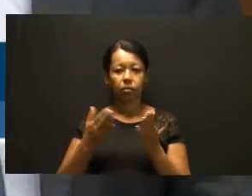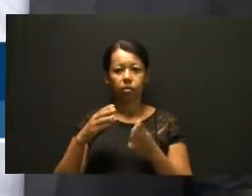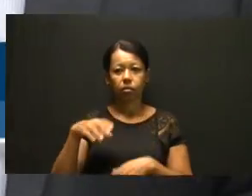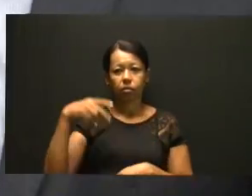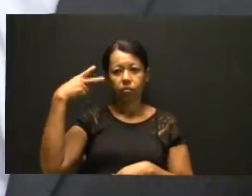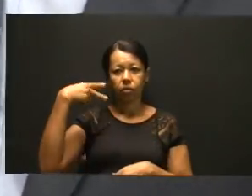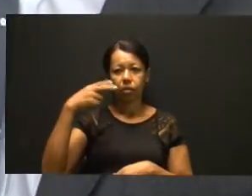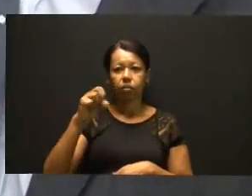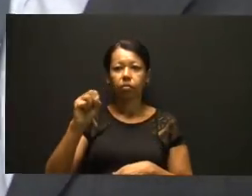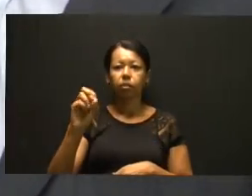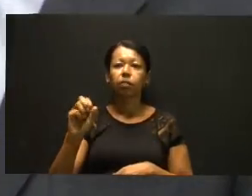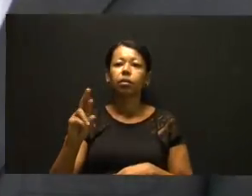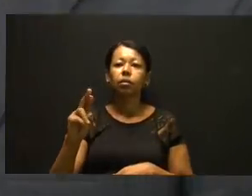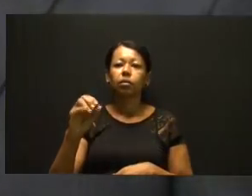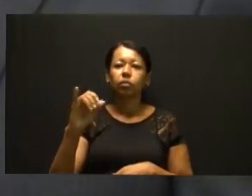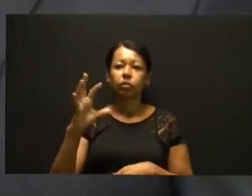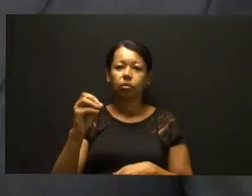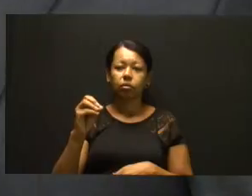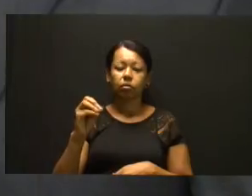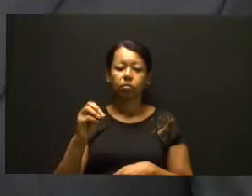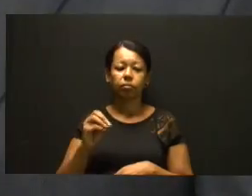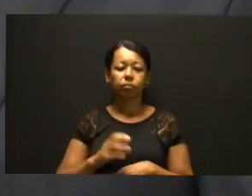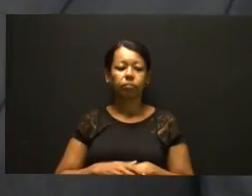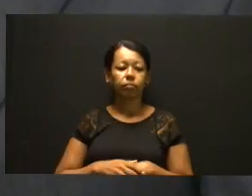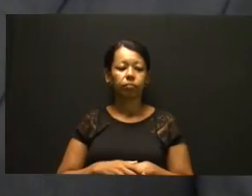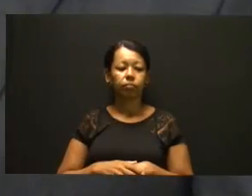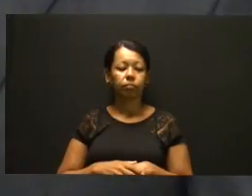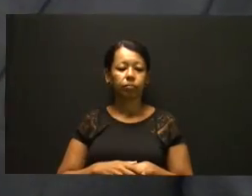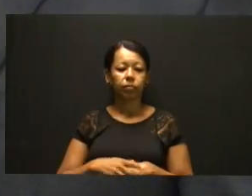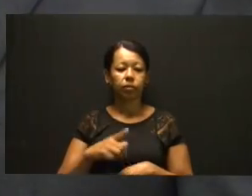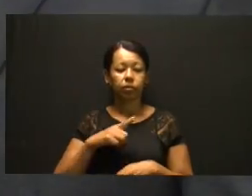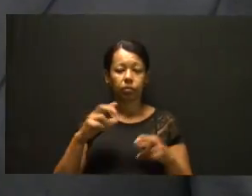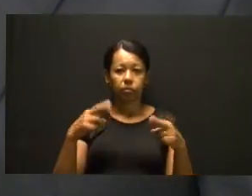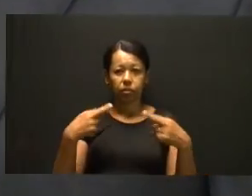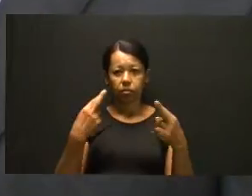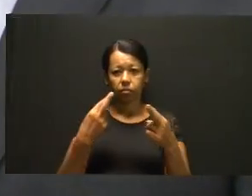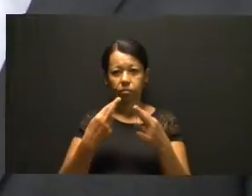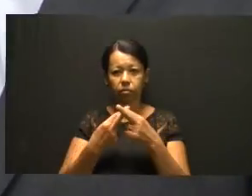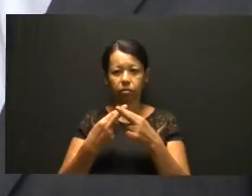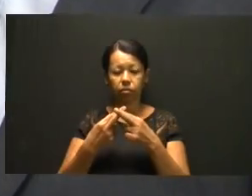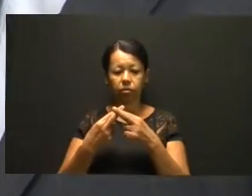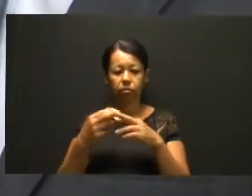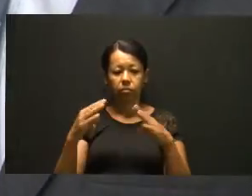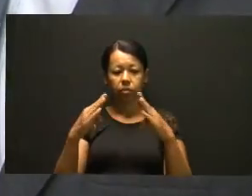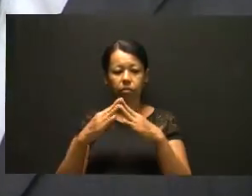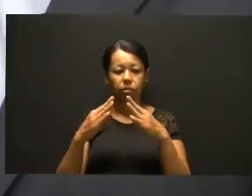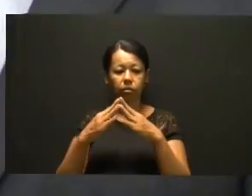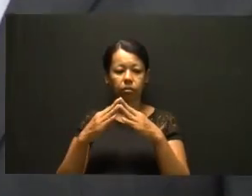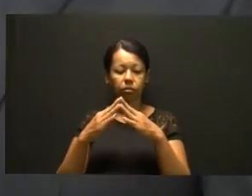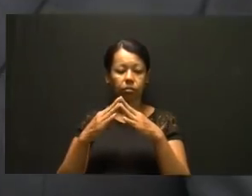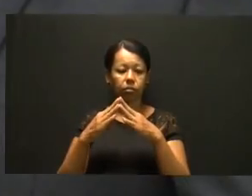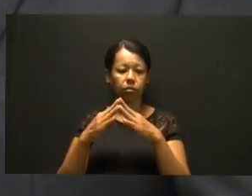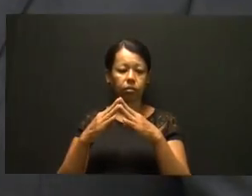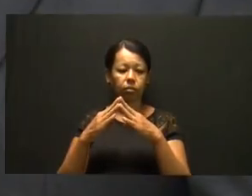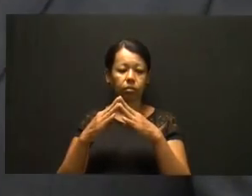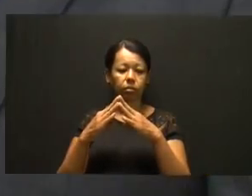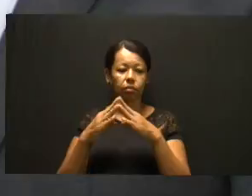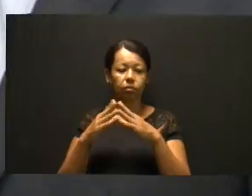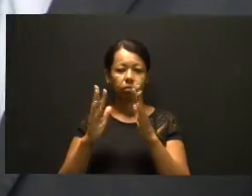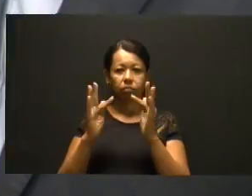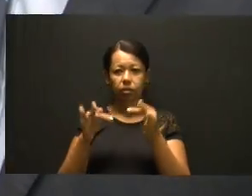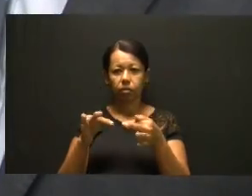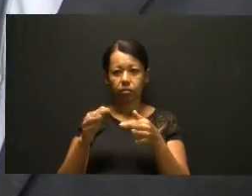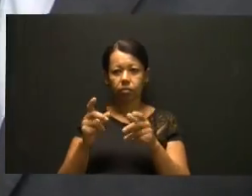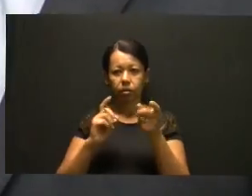Santana, que gentilmente está nos esperando. Tem uma reuniãozinha com alguns moradores, assim que o término